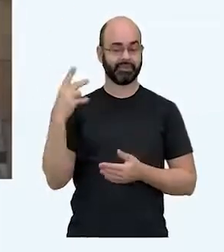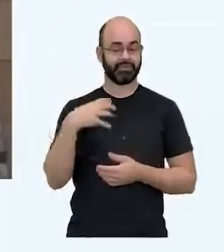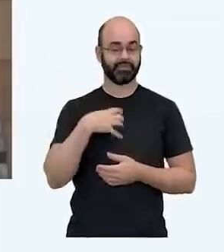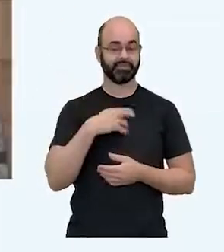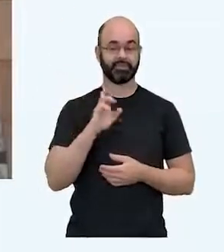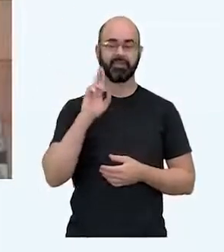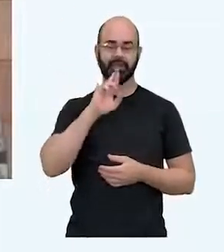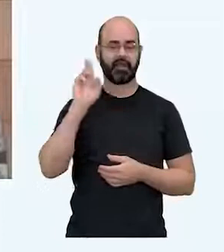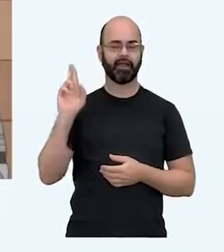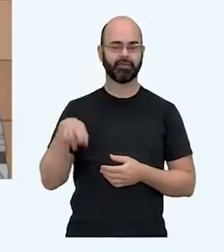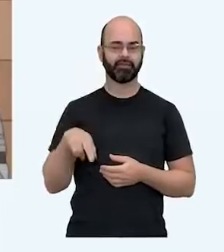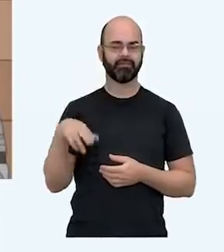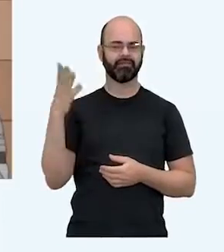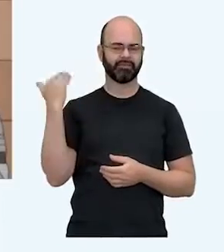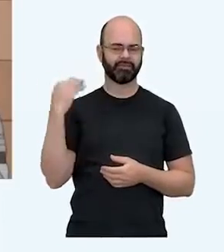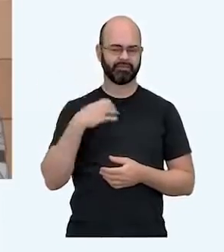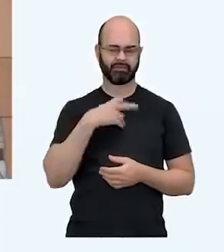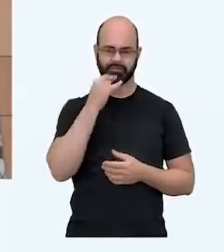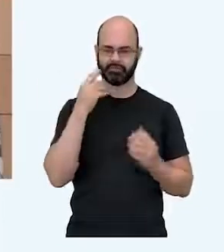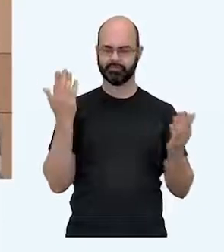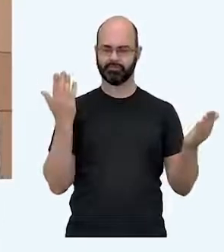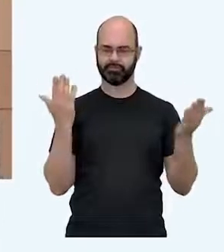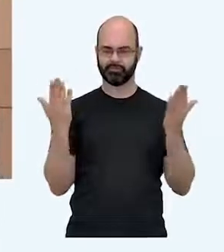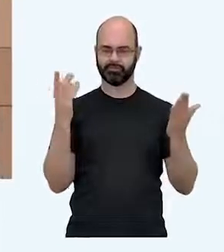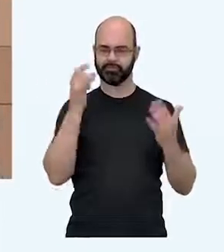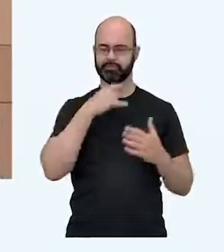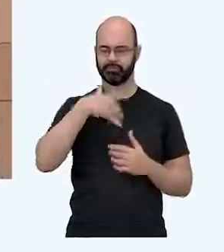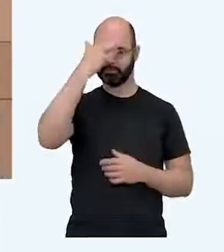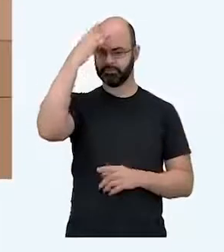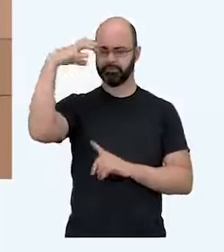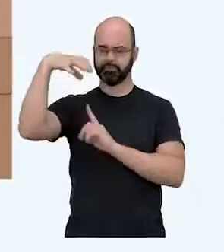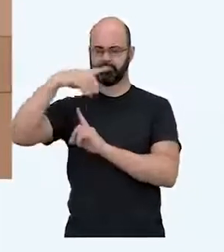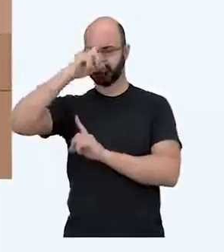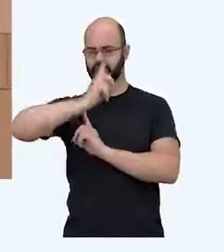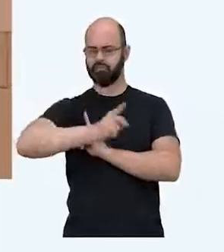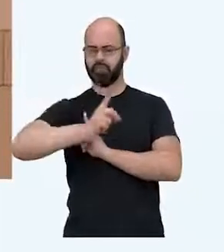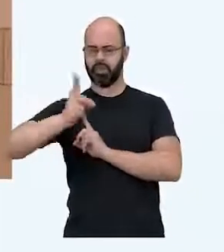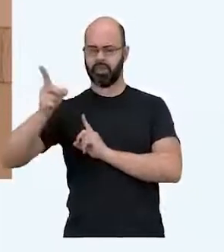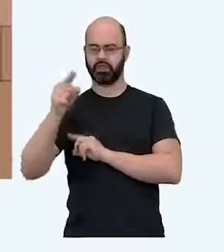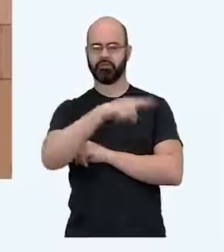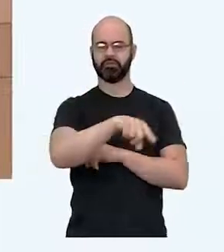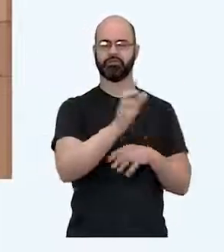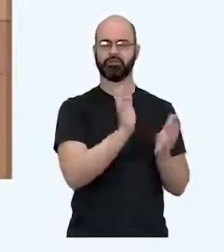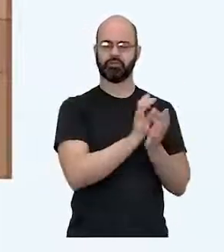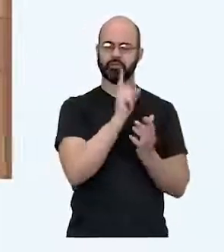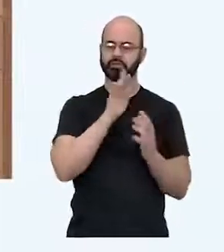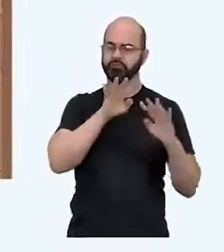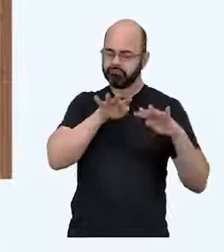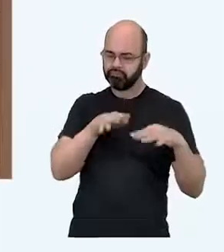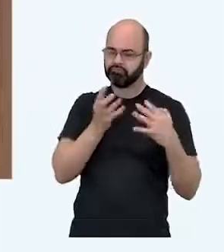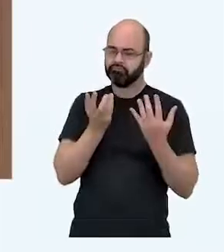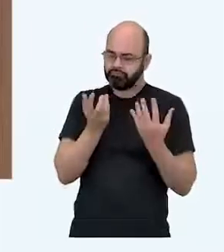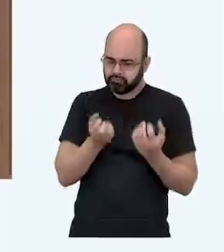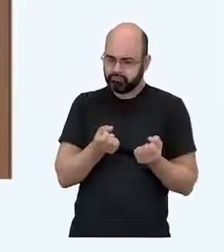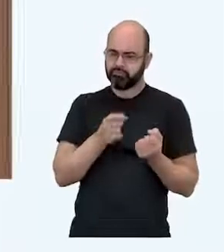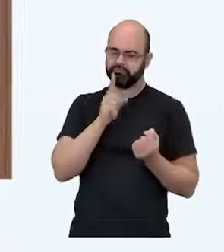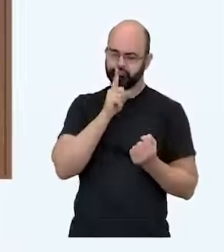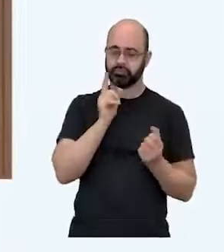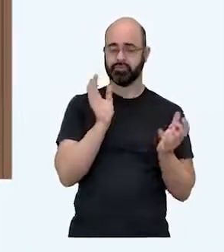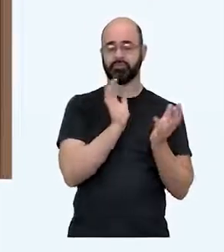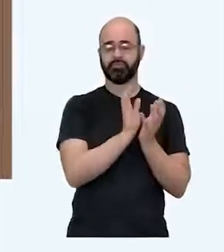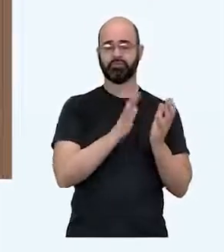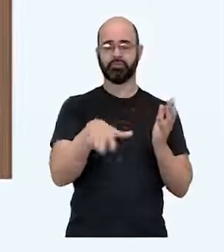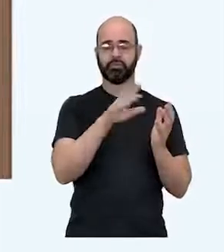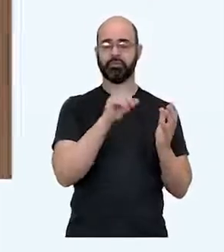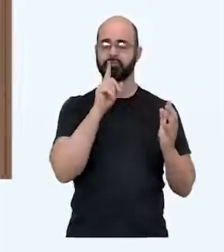de governo, a relação entre governante e governados era totalmente desigual. Os governados eram apenas